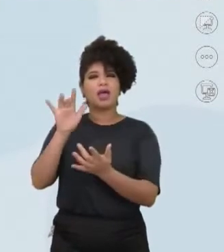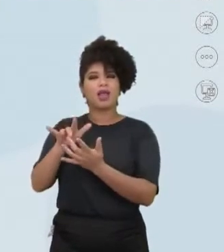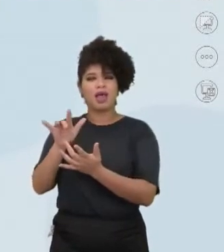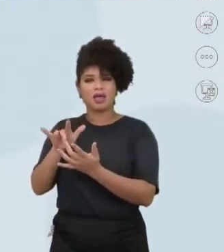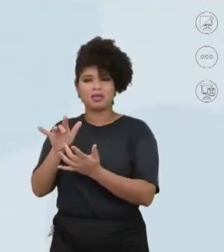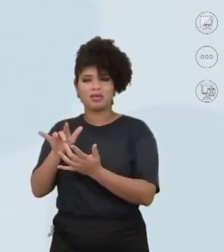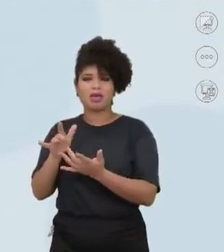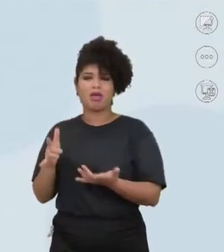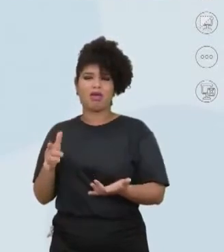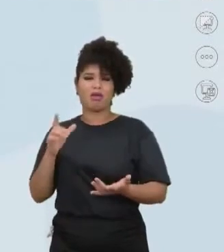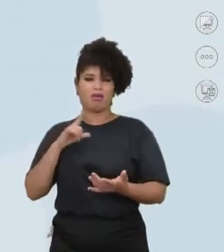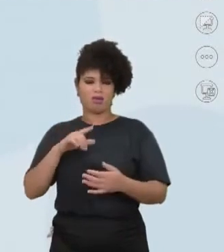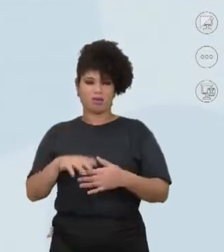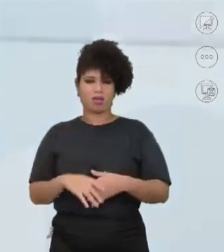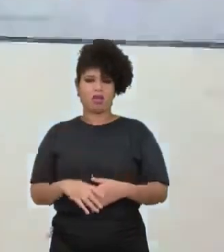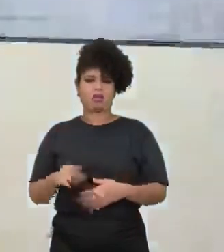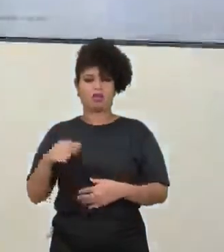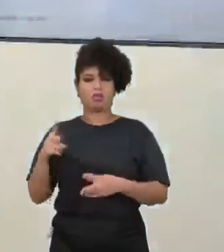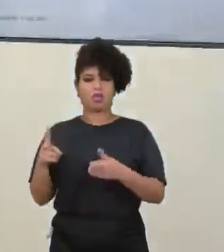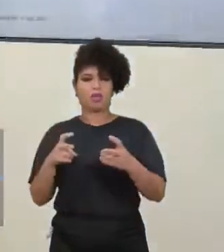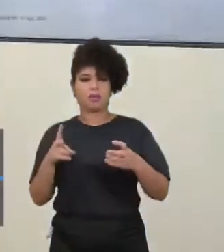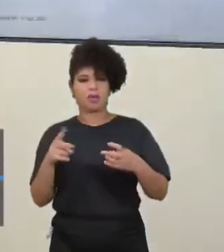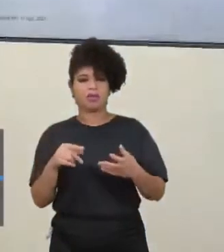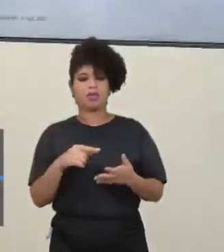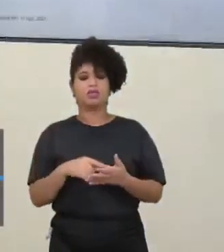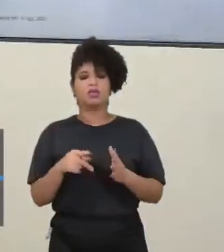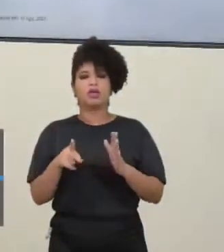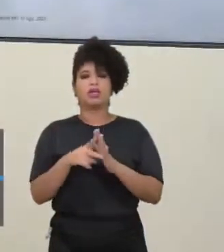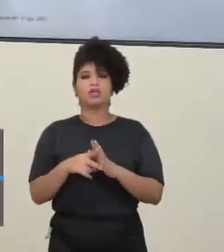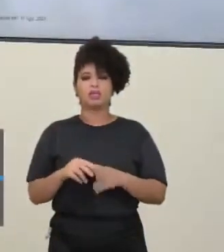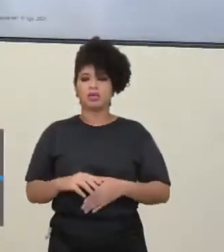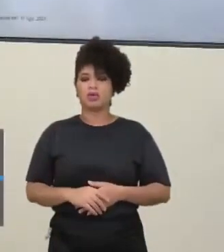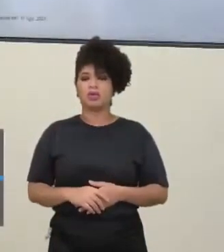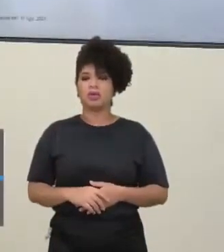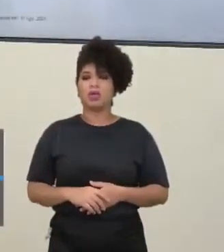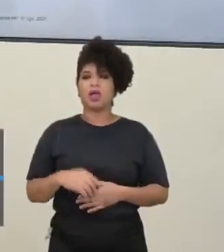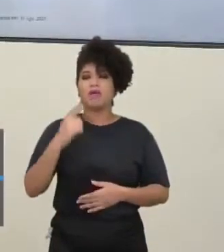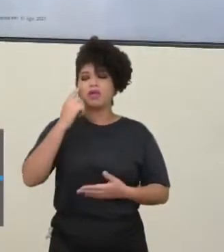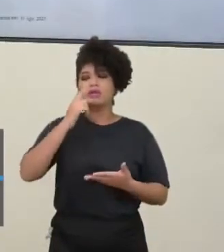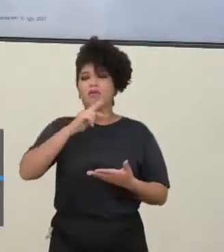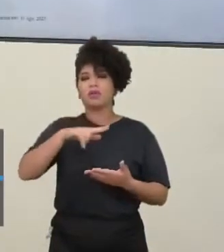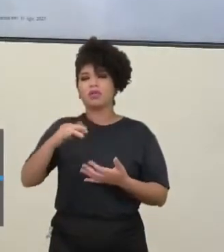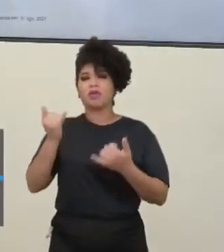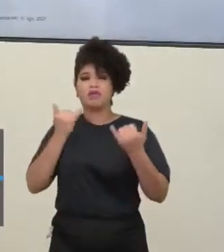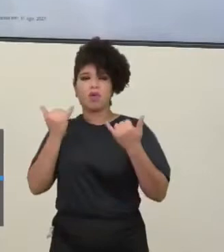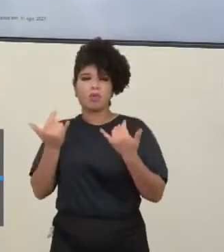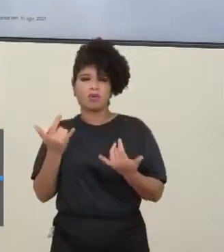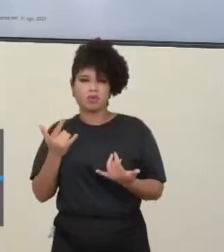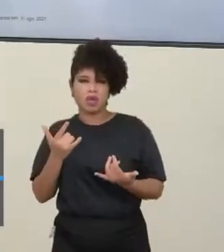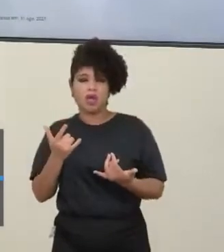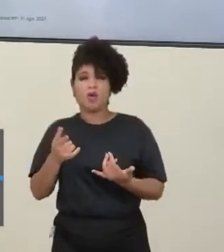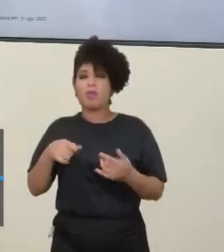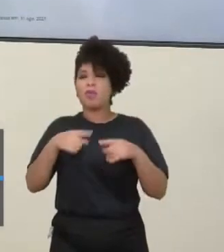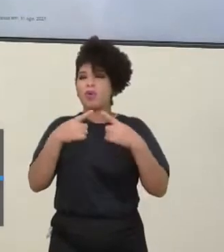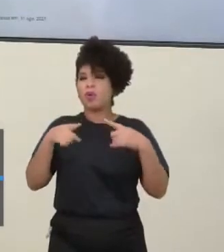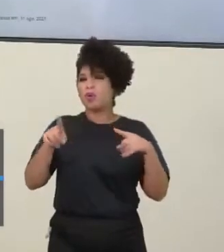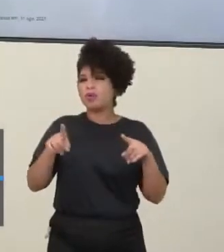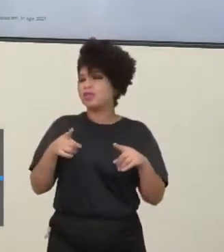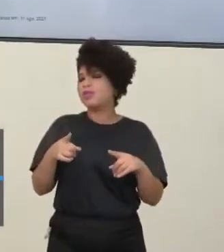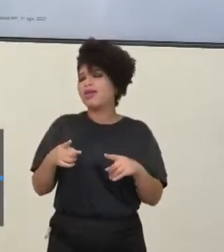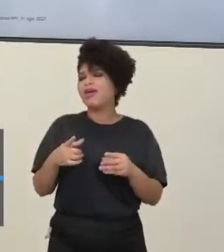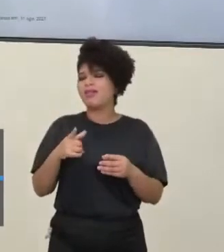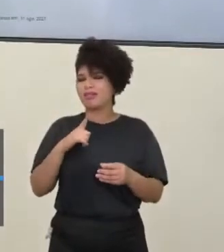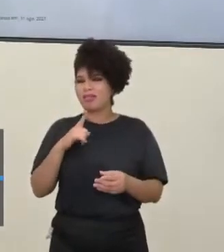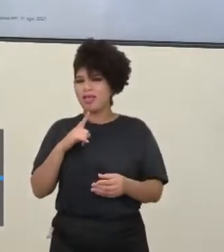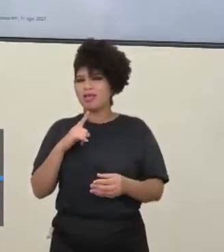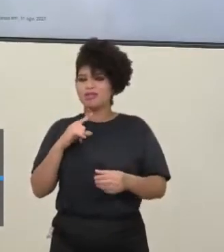né, que é, a gente se diferencia, né, do músico popular, né, por apresentar aí formação clássica, erudita, né, em música, né. Aí você